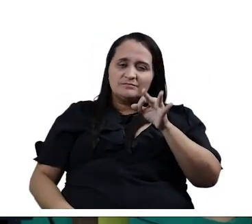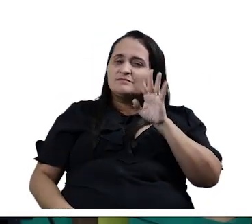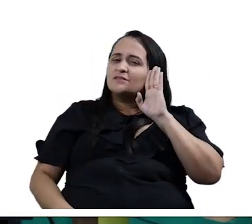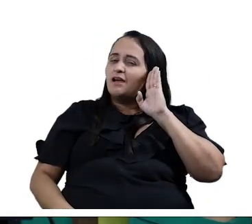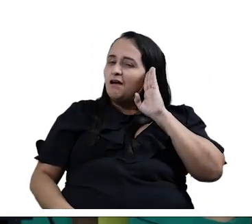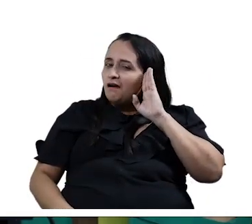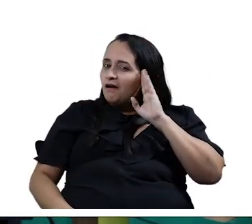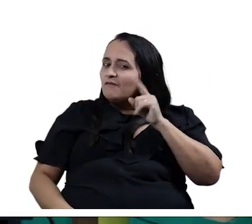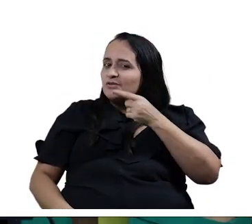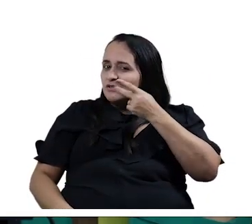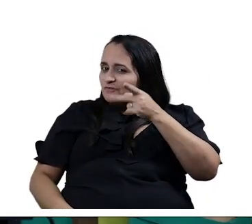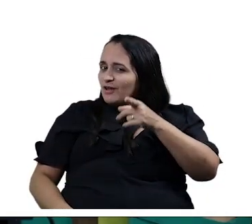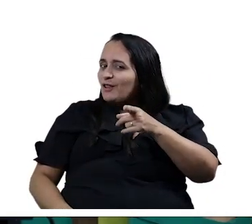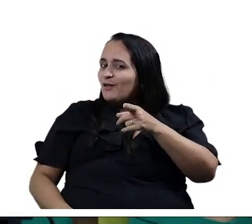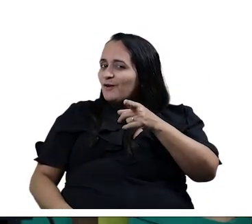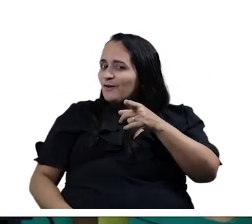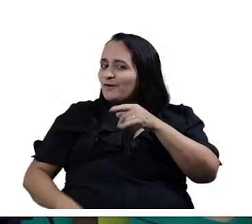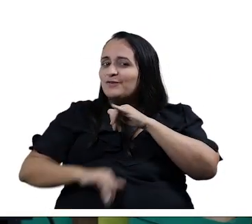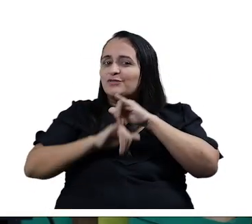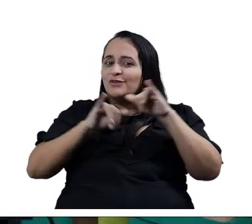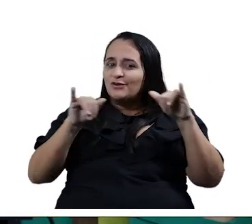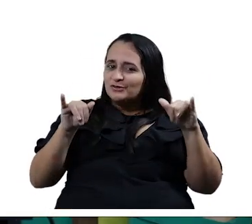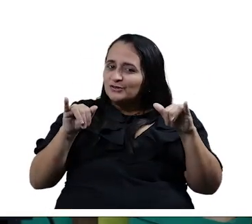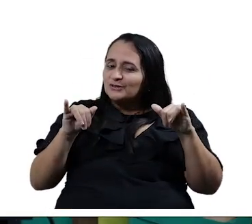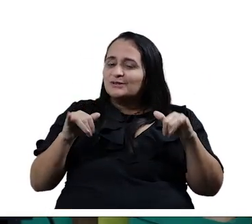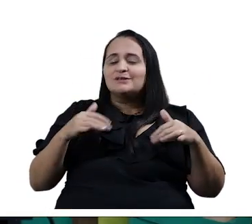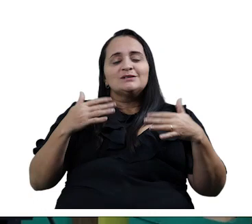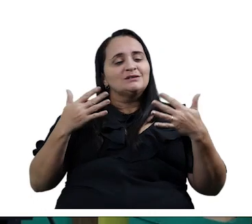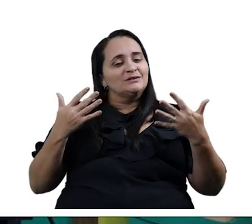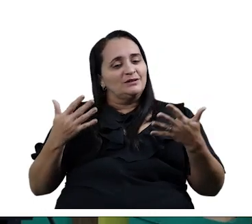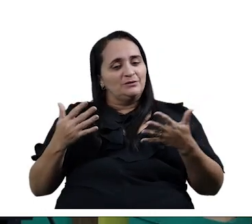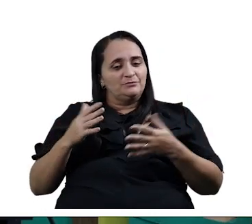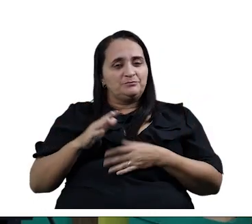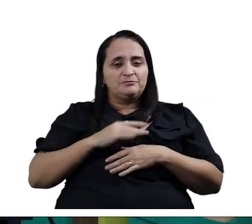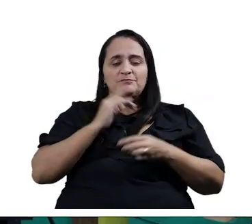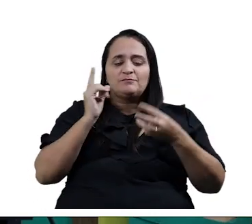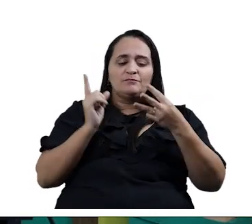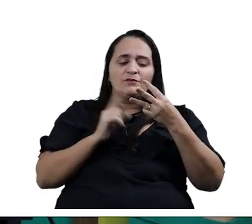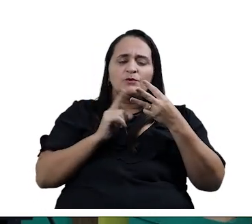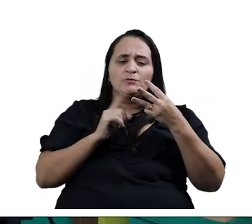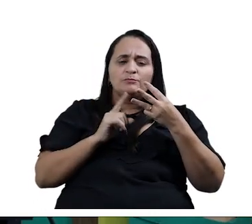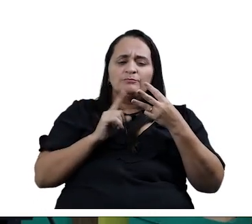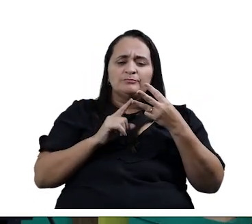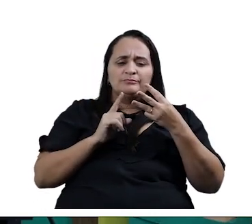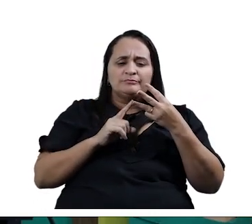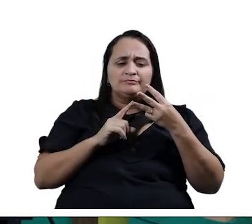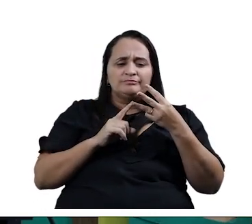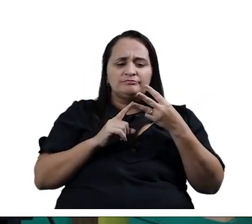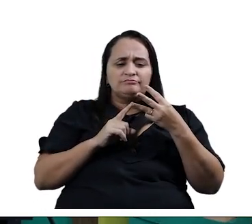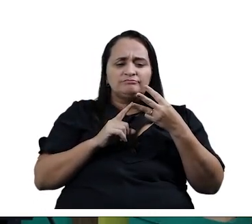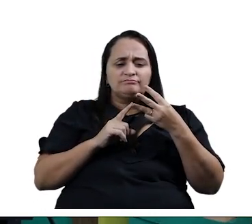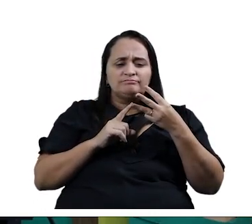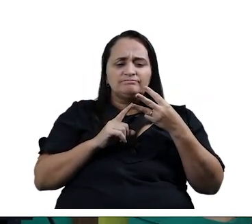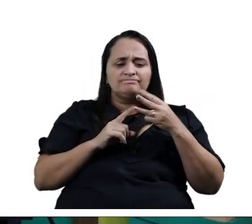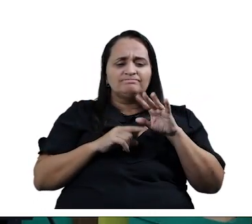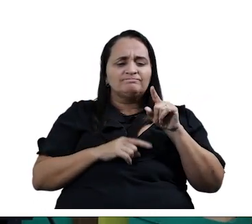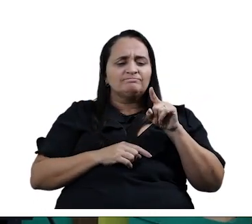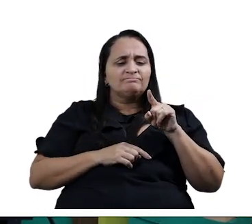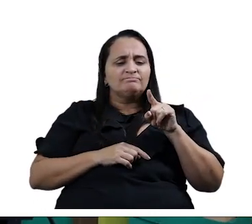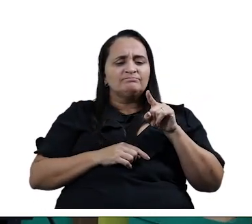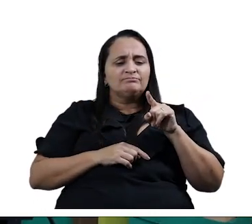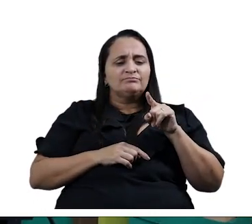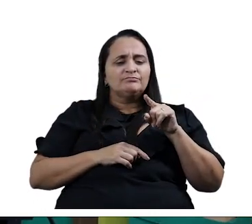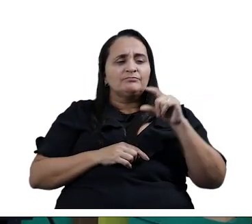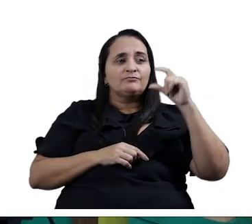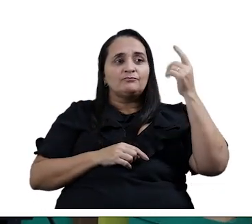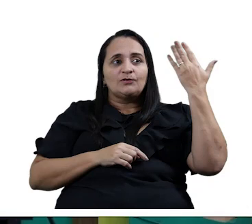notícia. Isso aí, eu ouvi você falar, viu? Notícia. Então, observe. O outro texto, que era poesia, estava quebrado